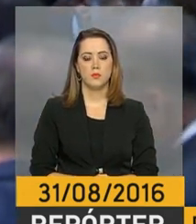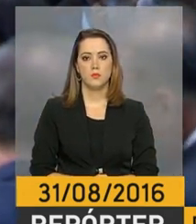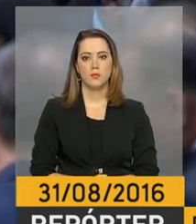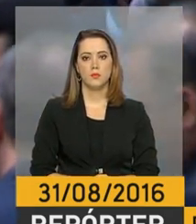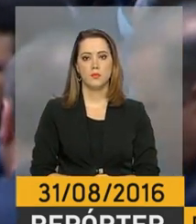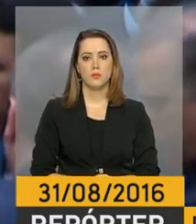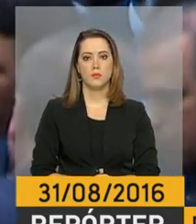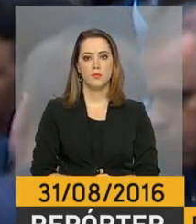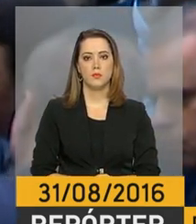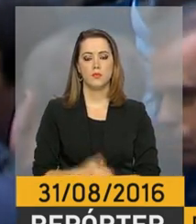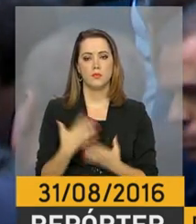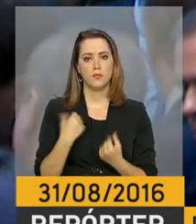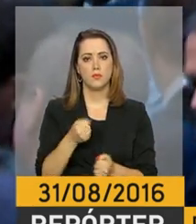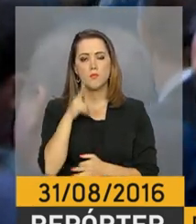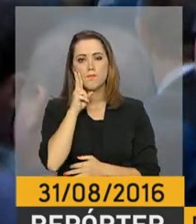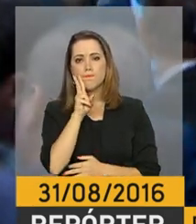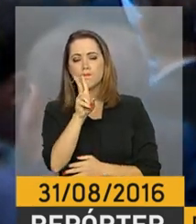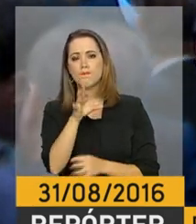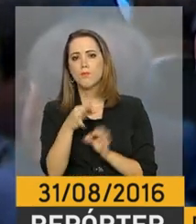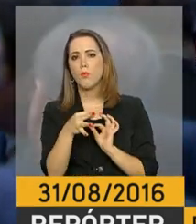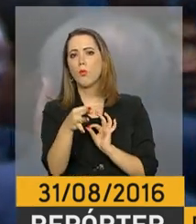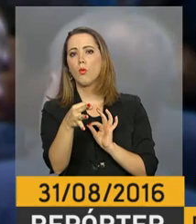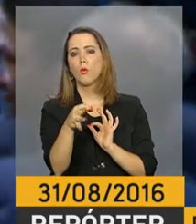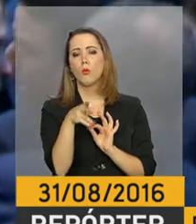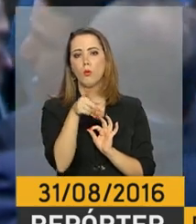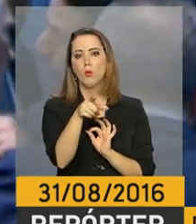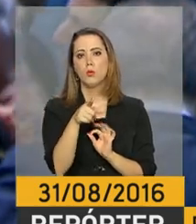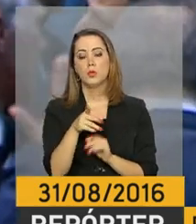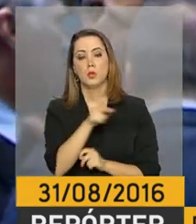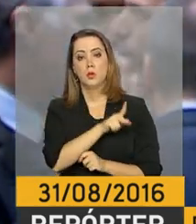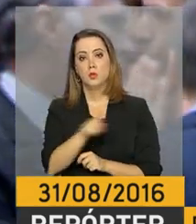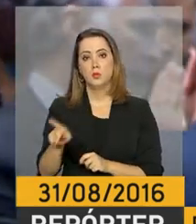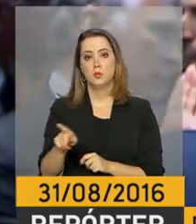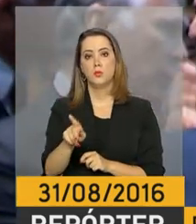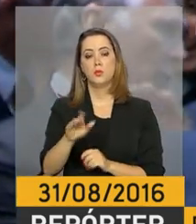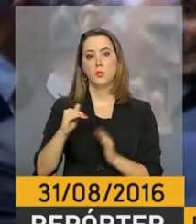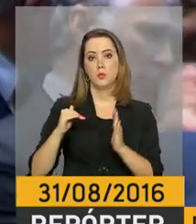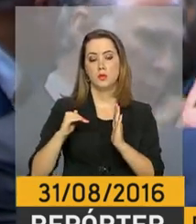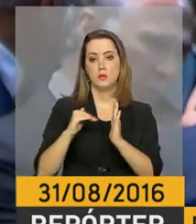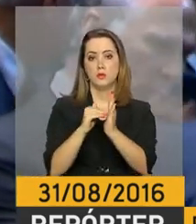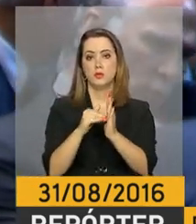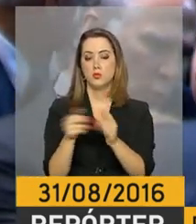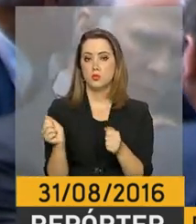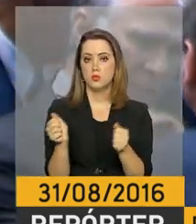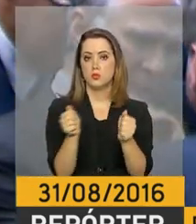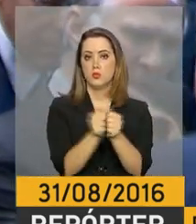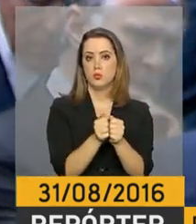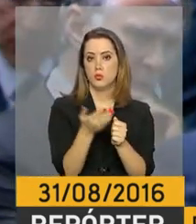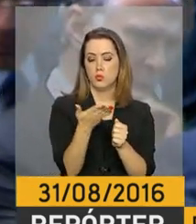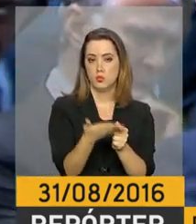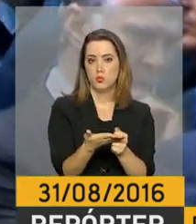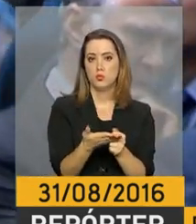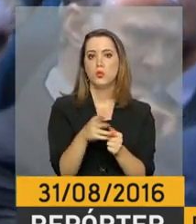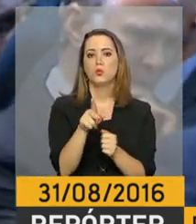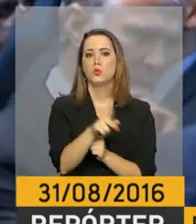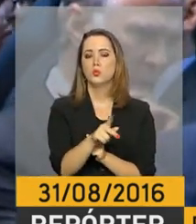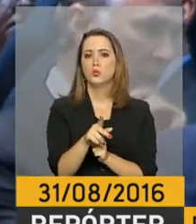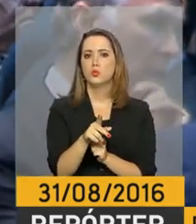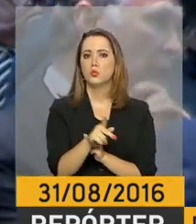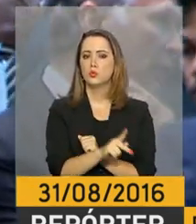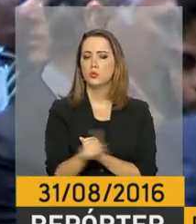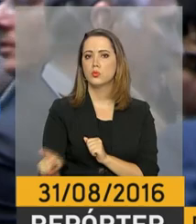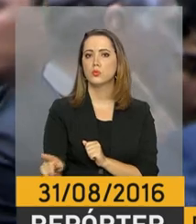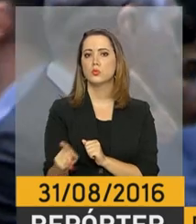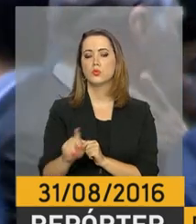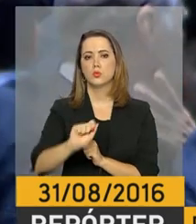Nós vemos ali ao fundo o presidente do Senado, Renan Calheiros, acompanhado do presidente Michel